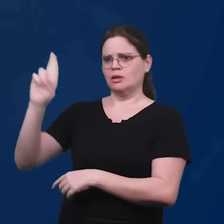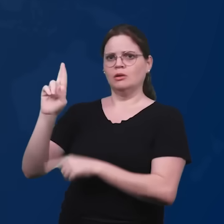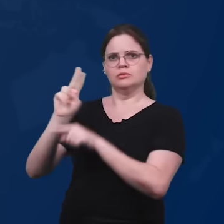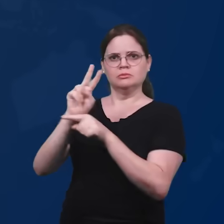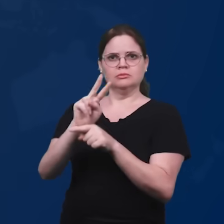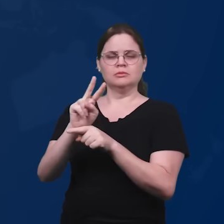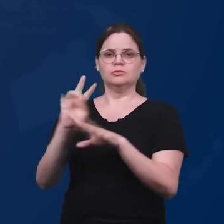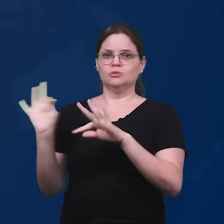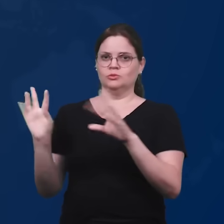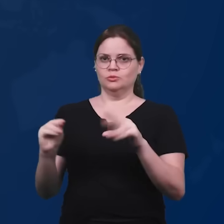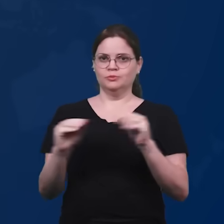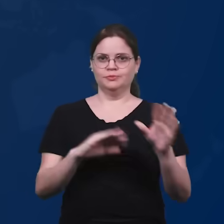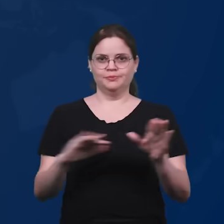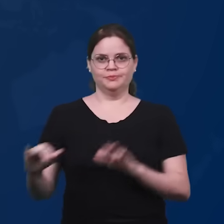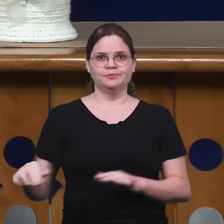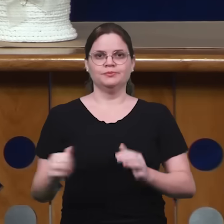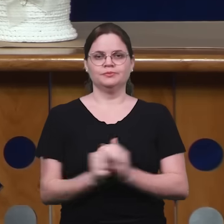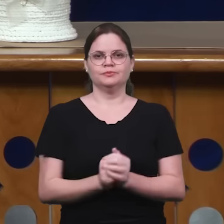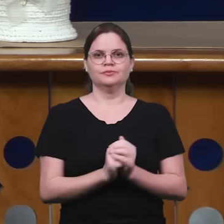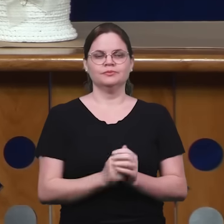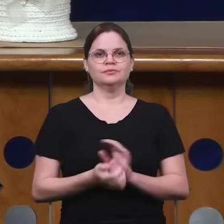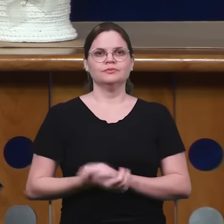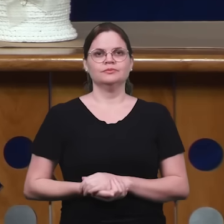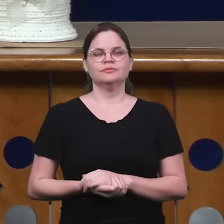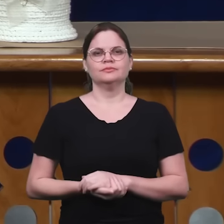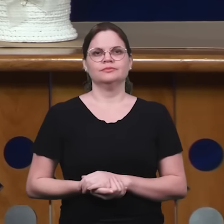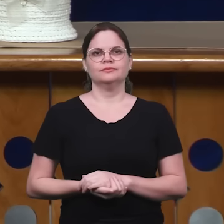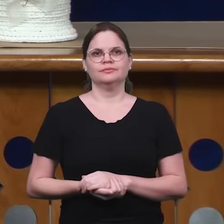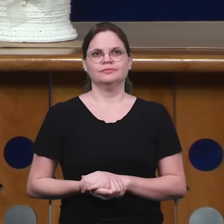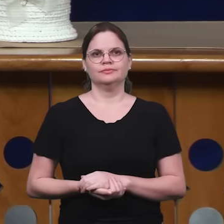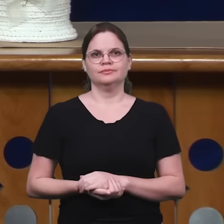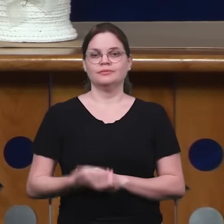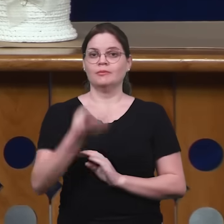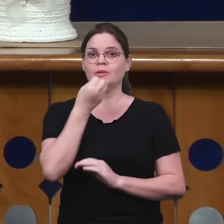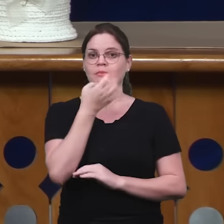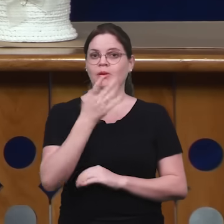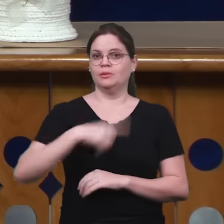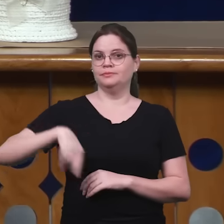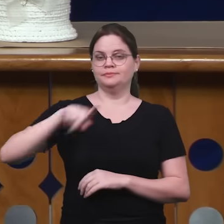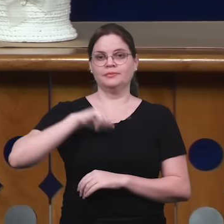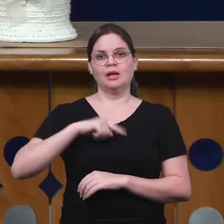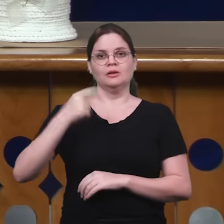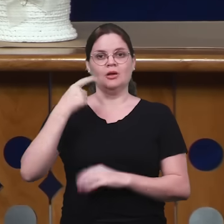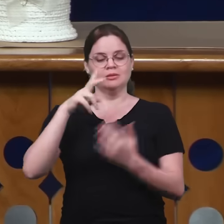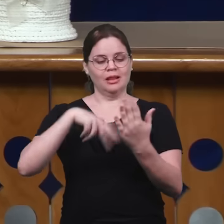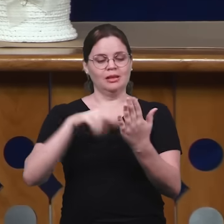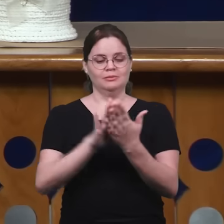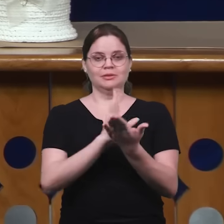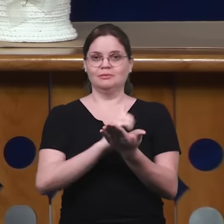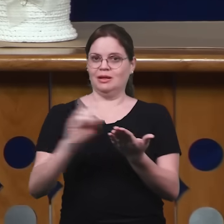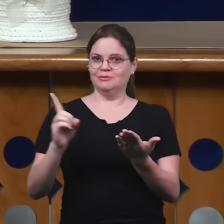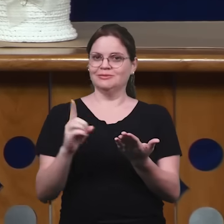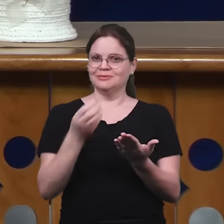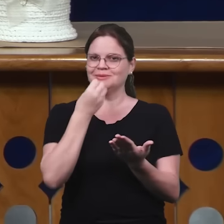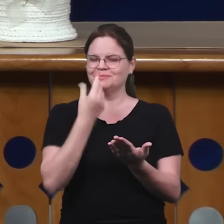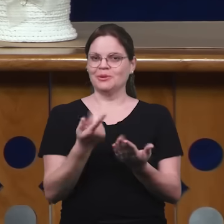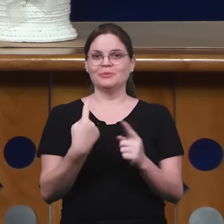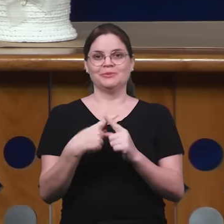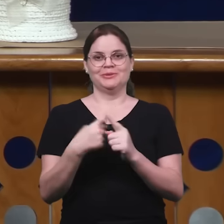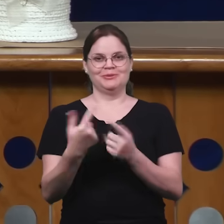está perto. Meus amados, bom é estarmos diante da palavra de Deus, né? O